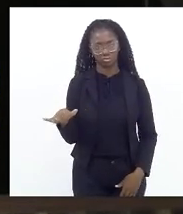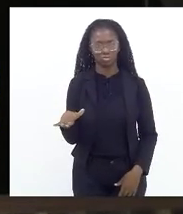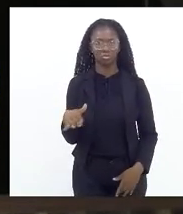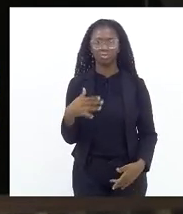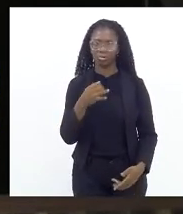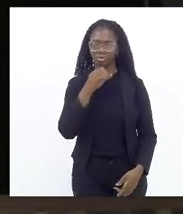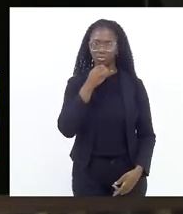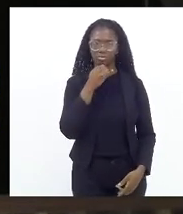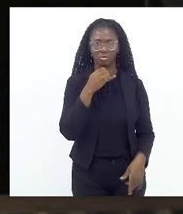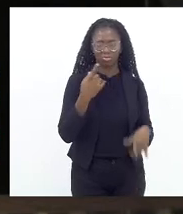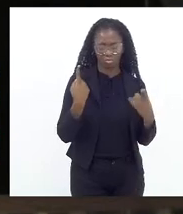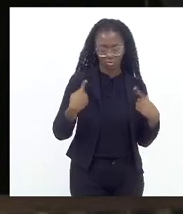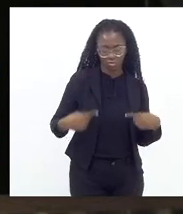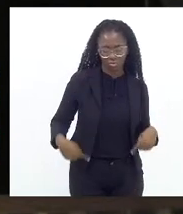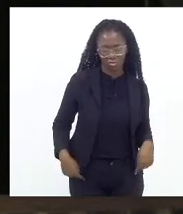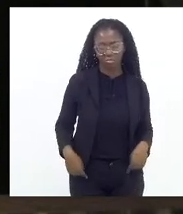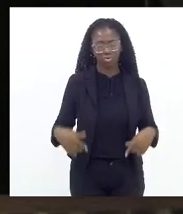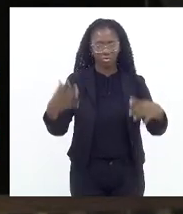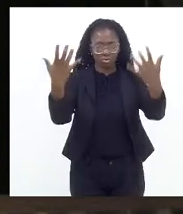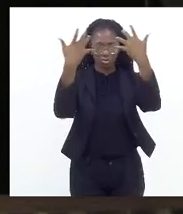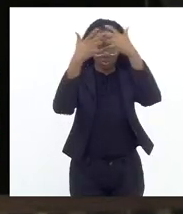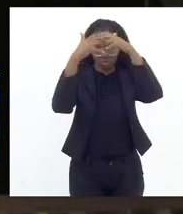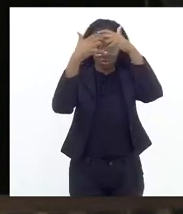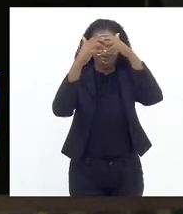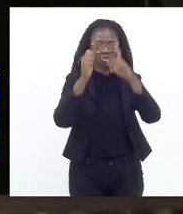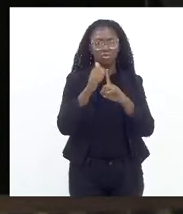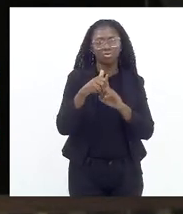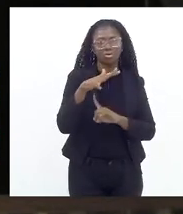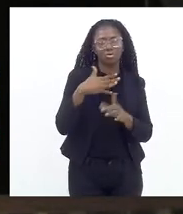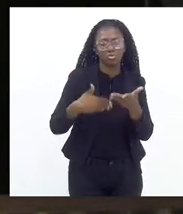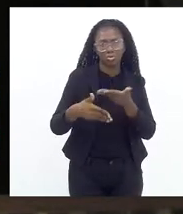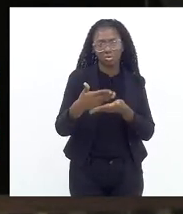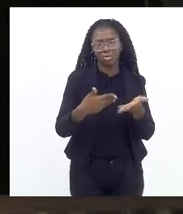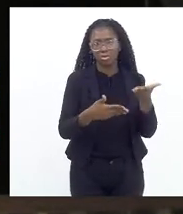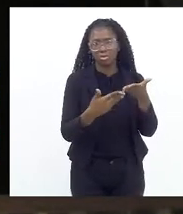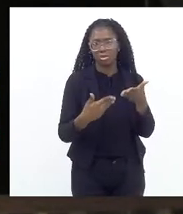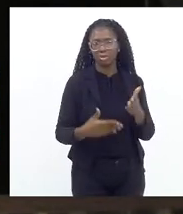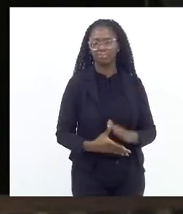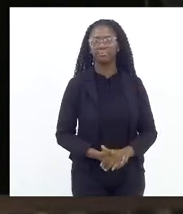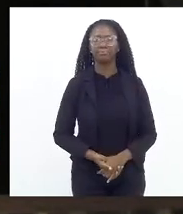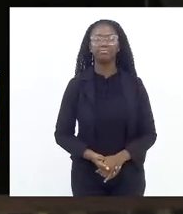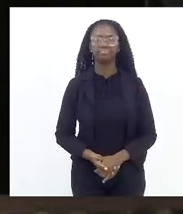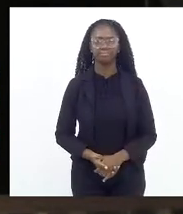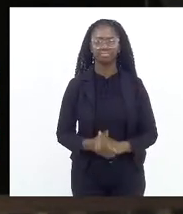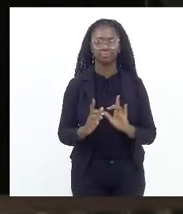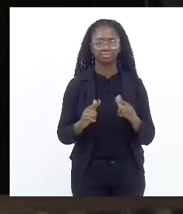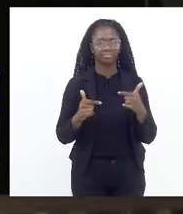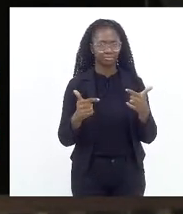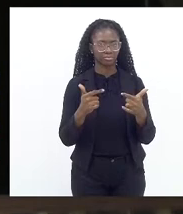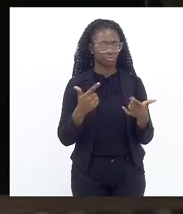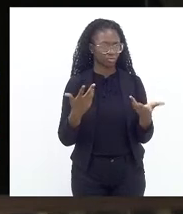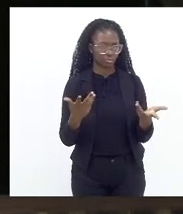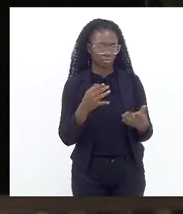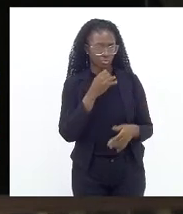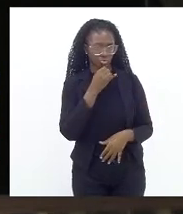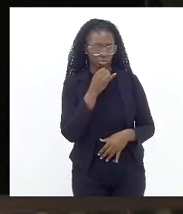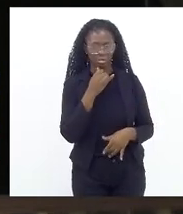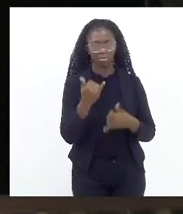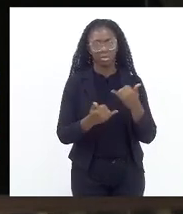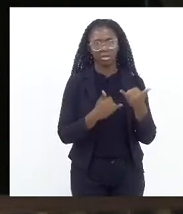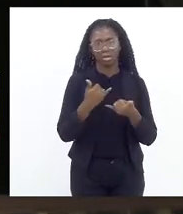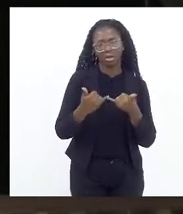o físico, o cognitivo e o social. Ações como brincar,